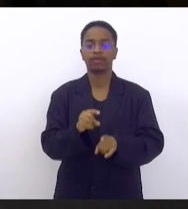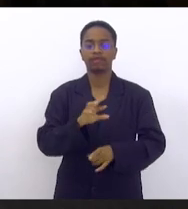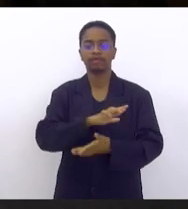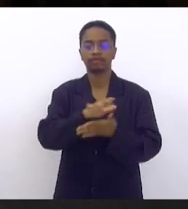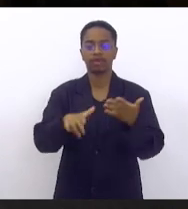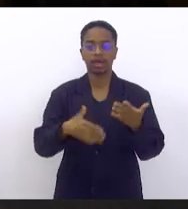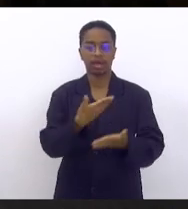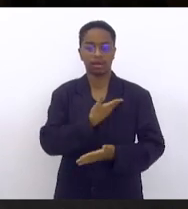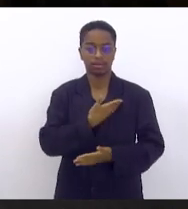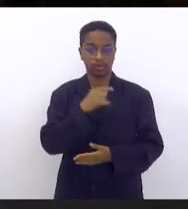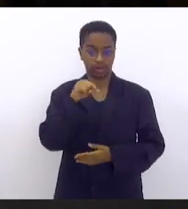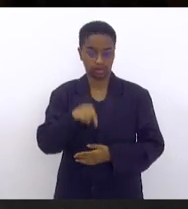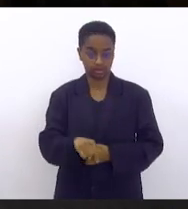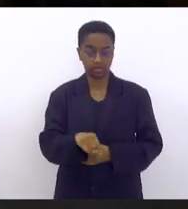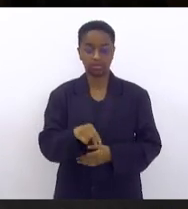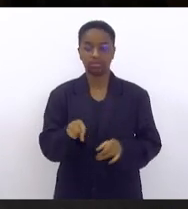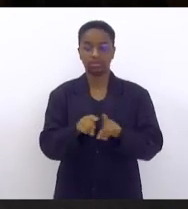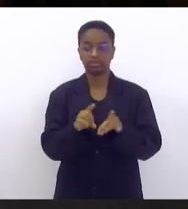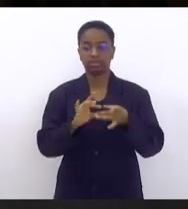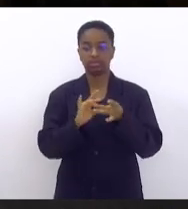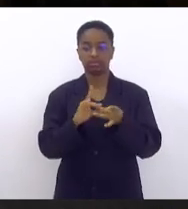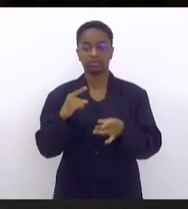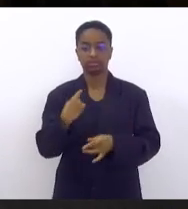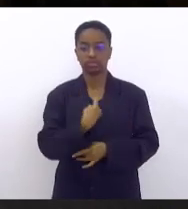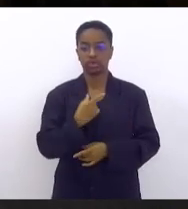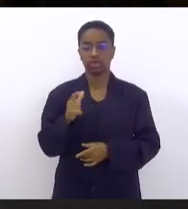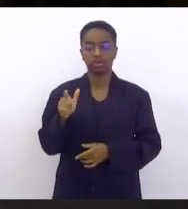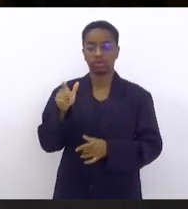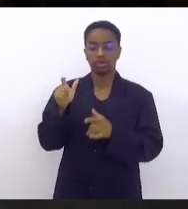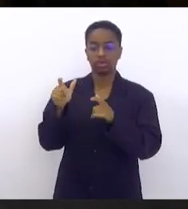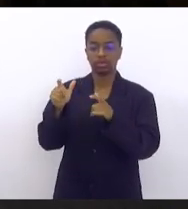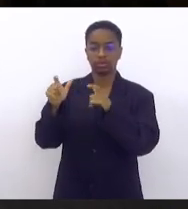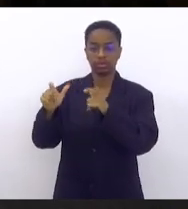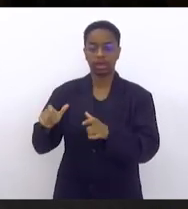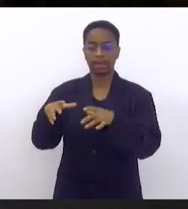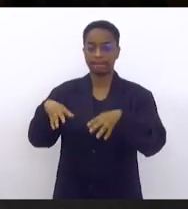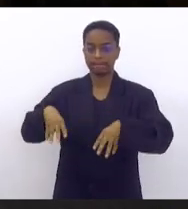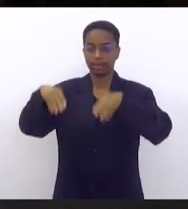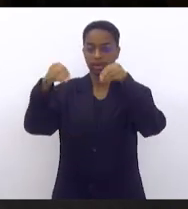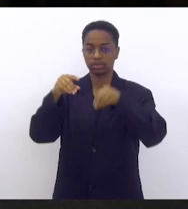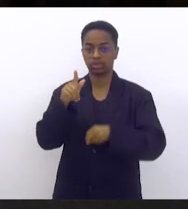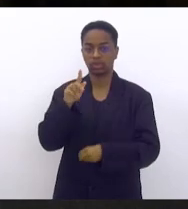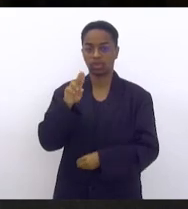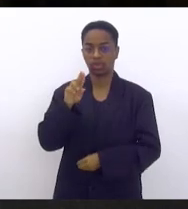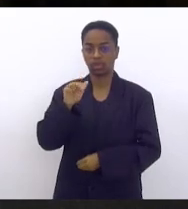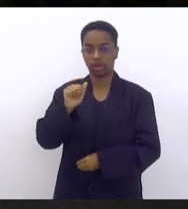nesse plenário estavam conosco lá no Palácio Guanabara. Marchamos lá